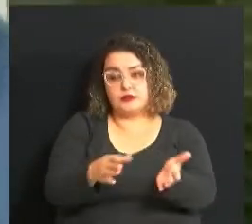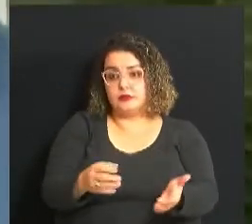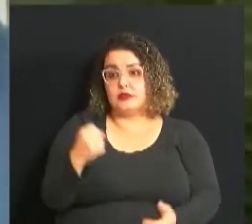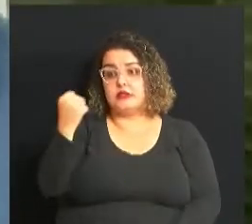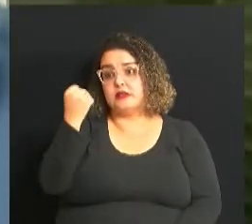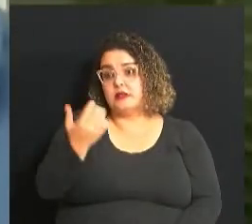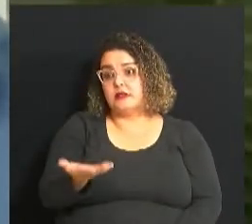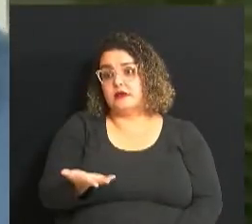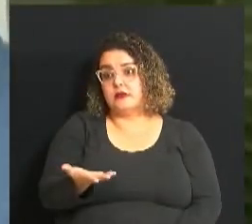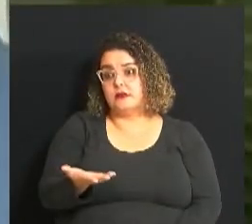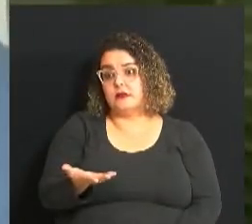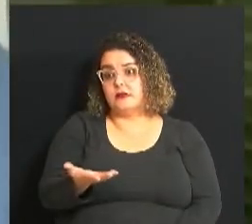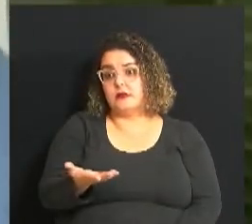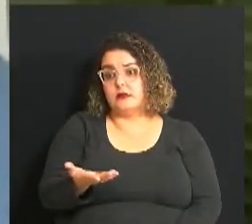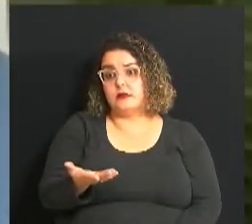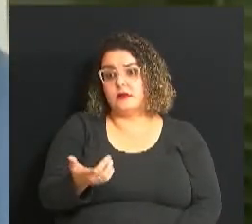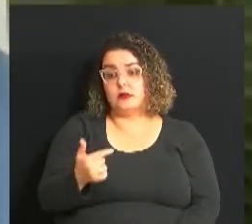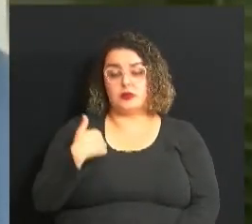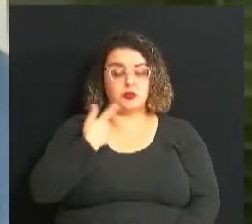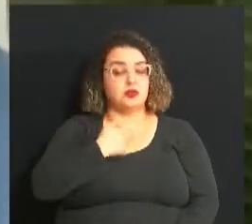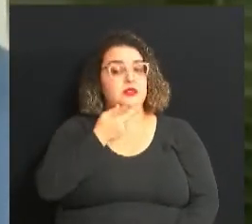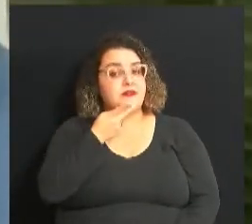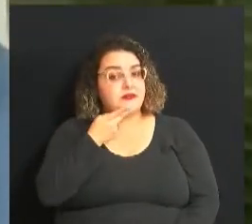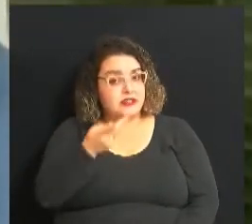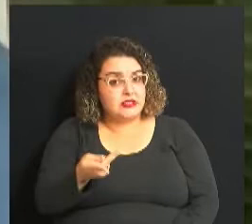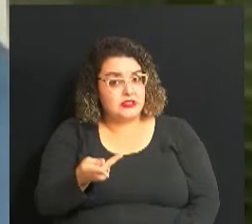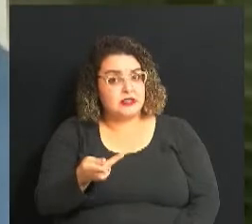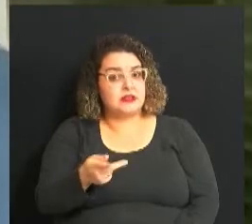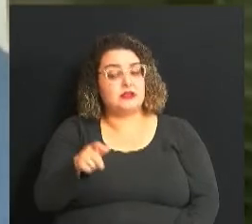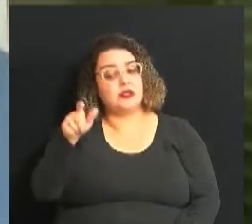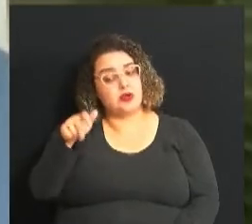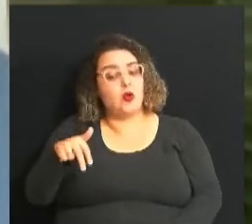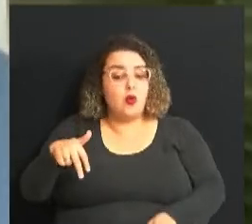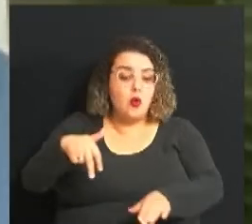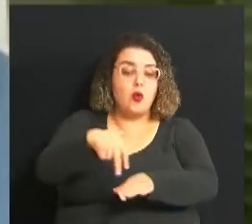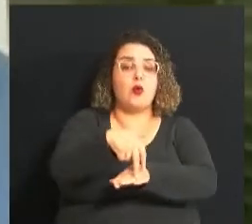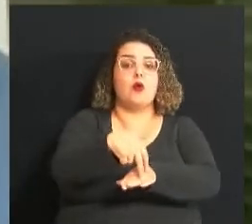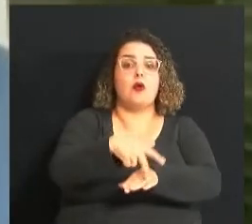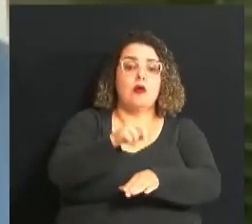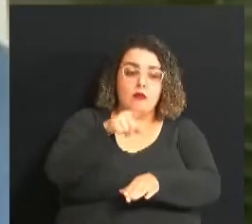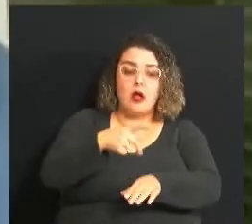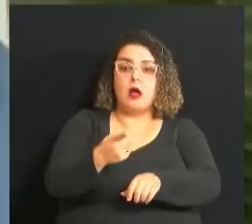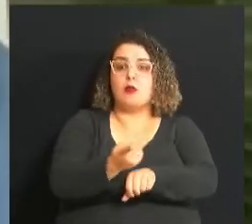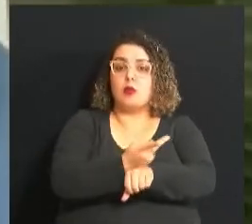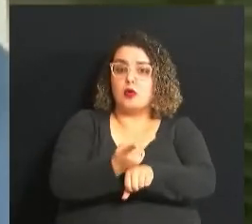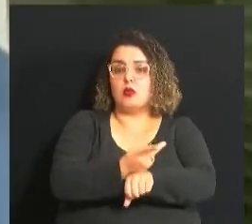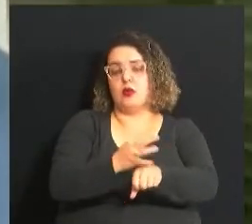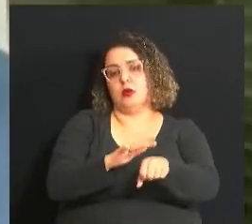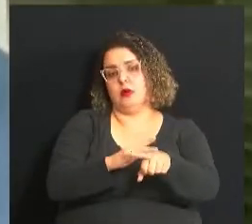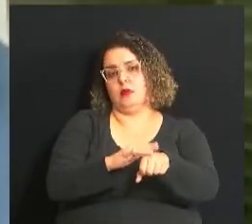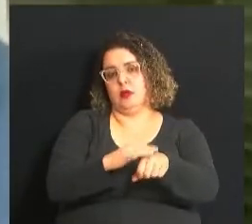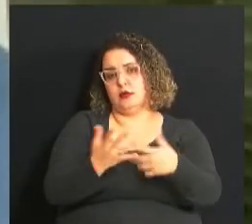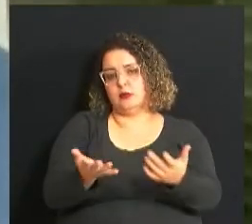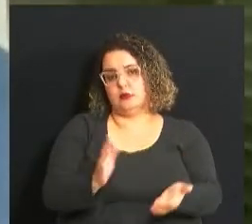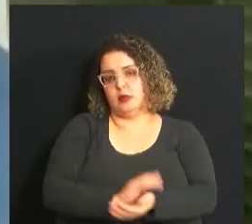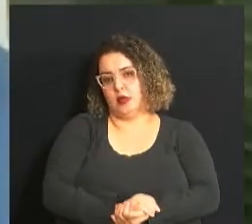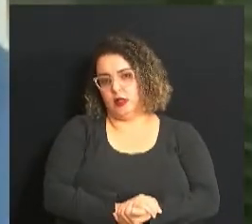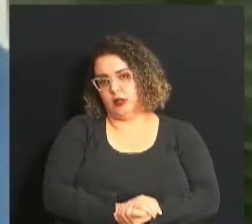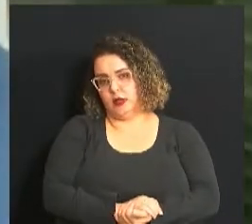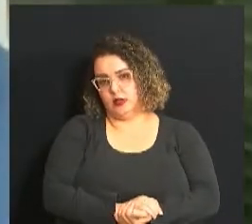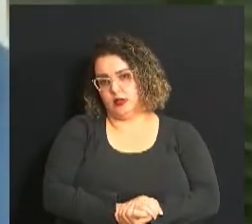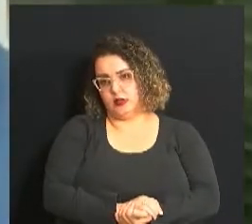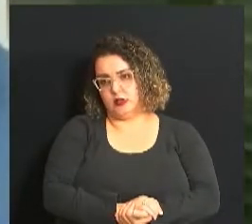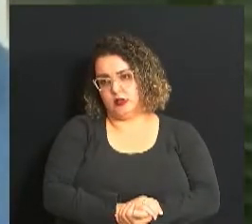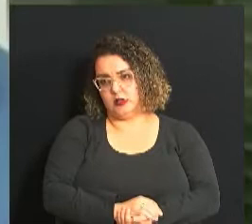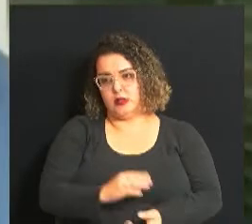está preconizando é que ele vá ao médico procurar suas doenças. Aí, a gente sabe que também tem alguns